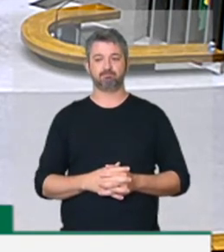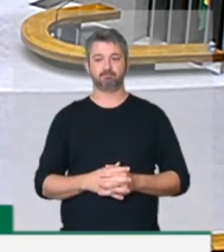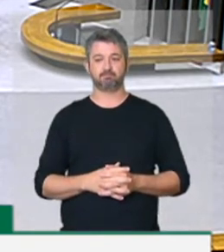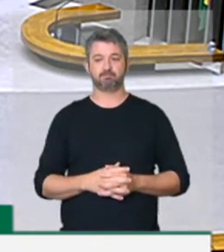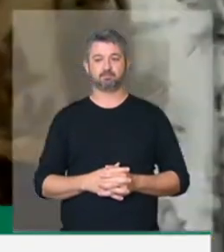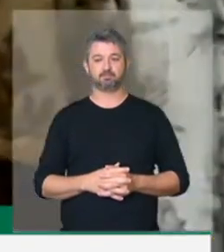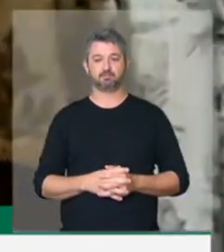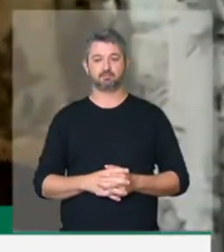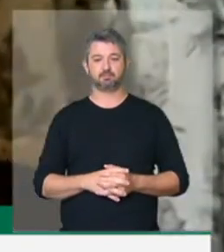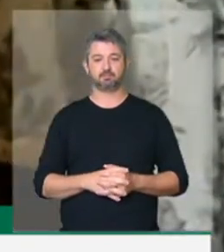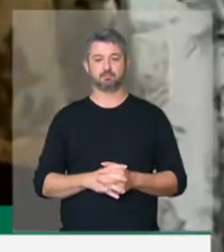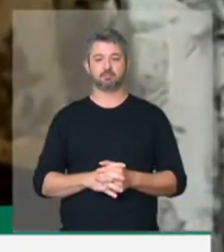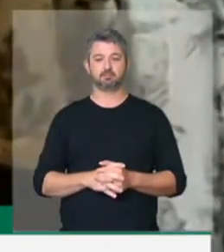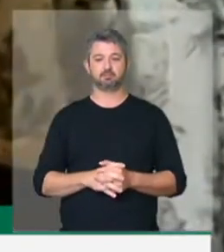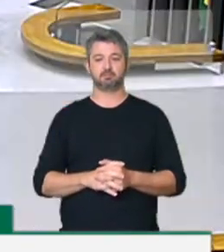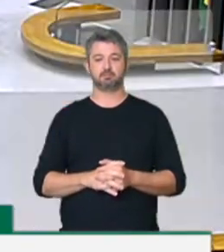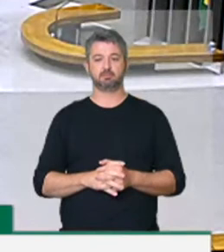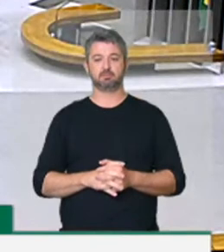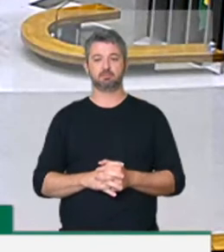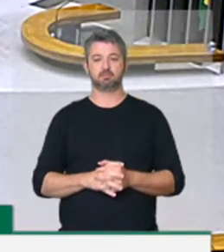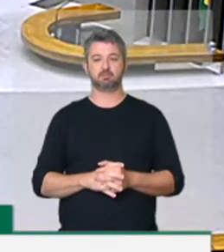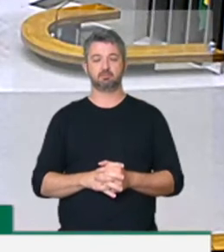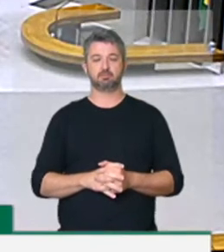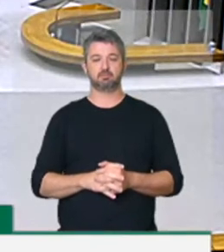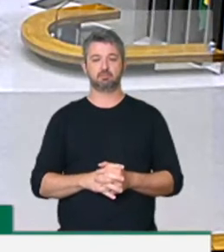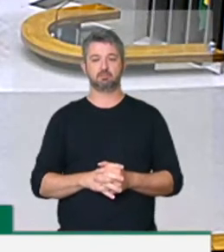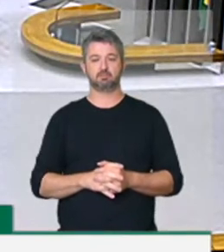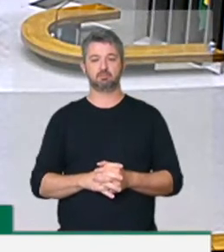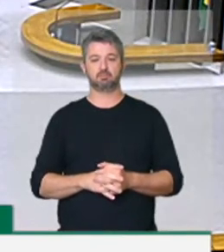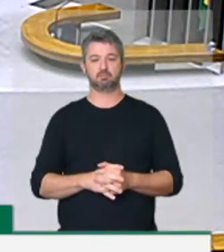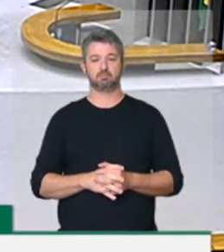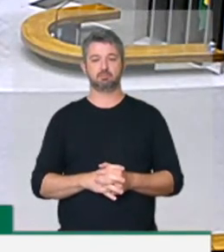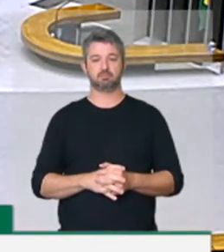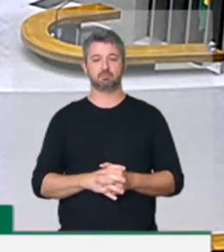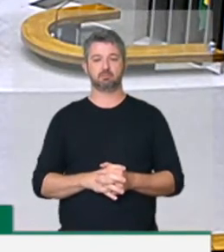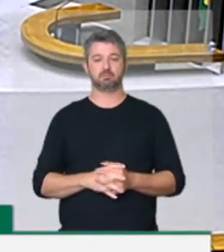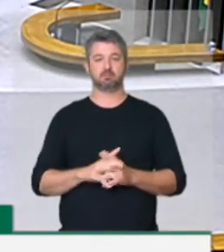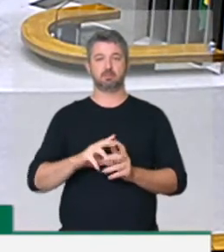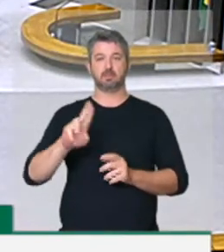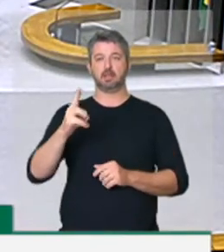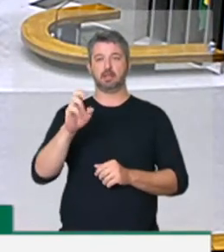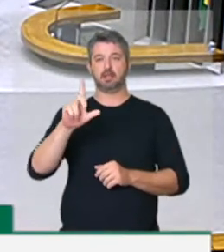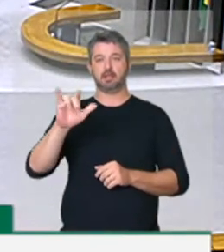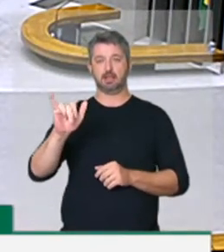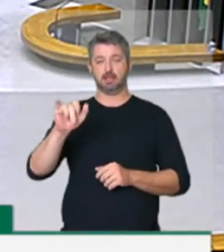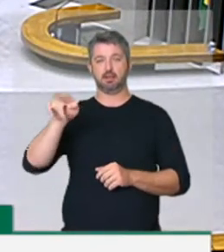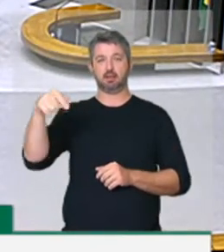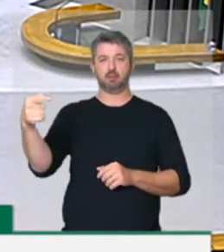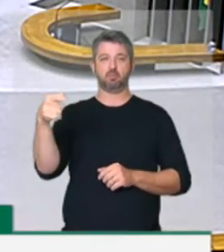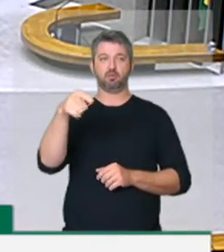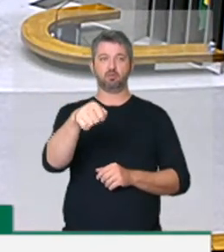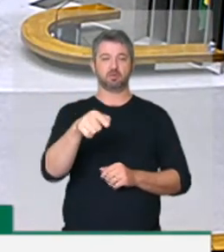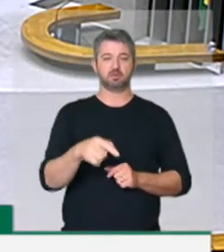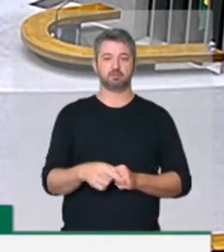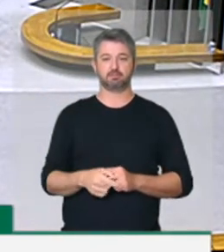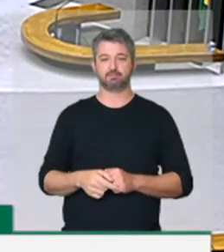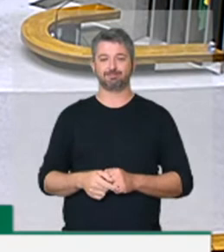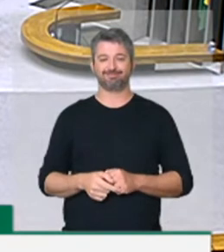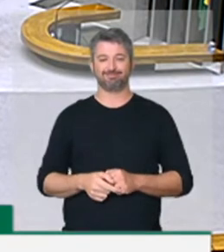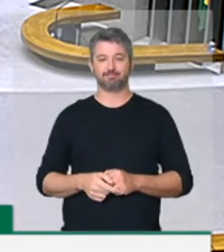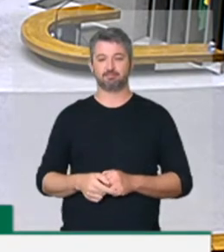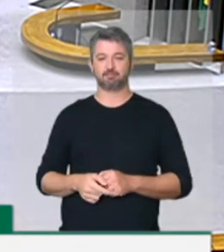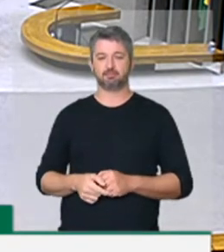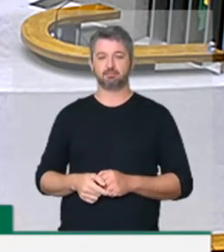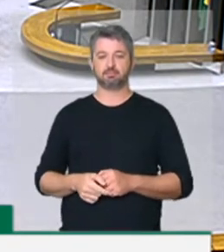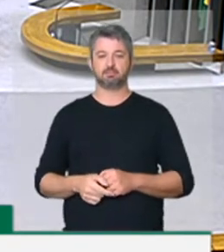Presidente, não sei se Vossa Excelência já respondeu, tá? Sim. O próximo em seguida é o deputado Eli Borges, depois é Vossa Excelência. Te agradeço. Presidente,